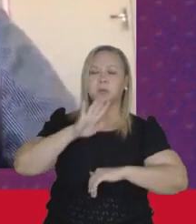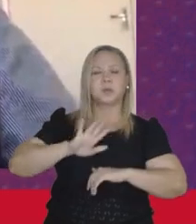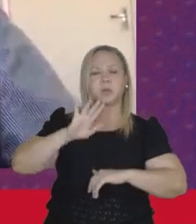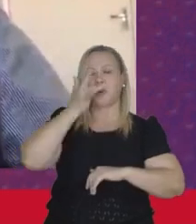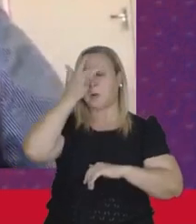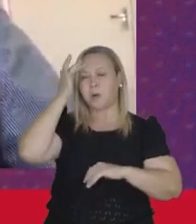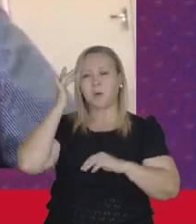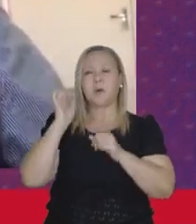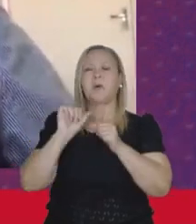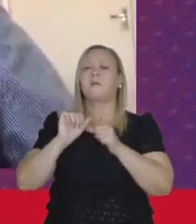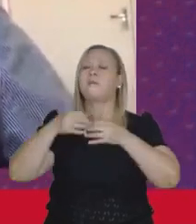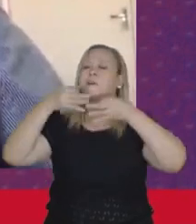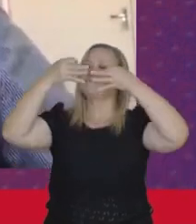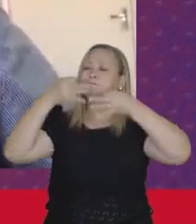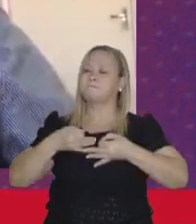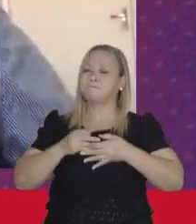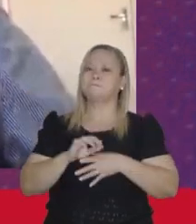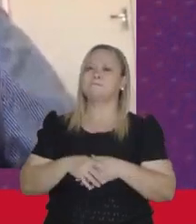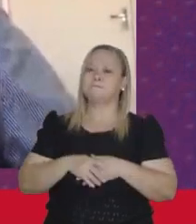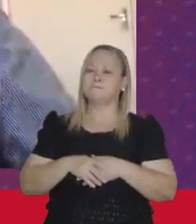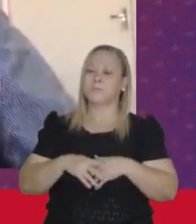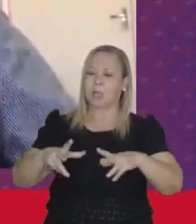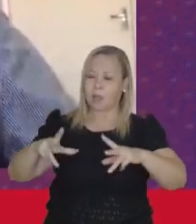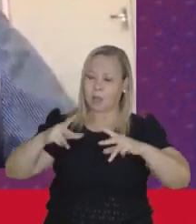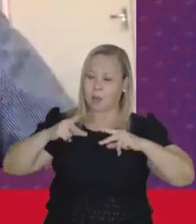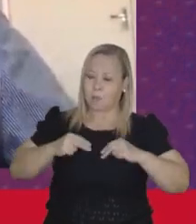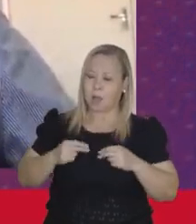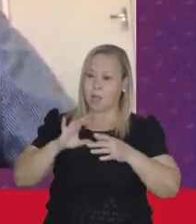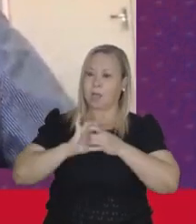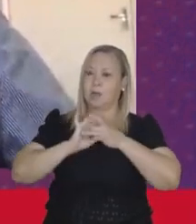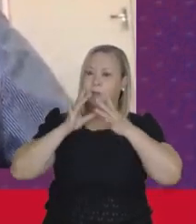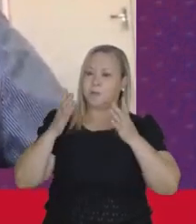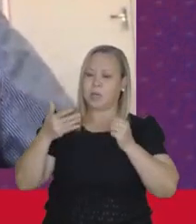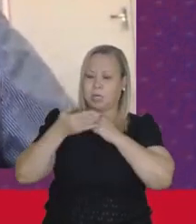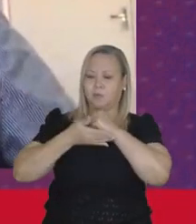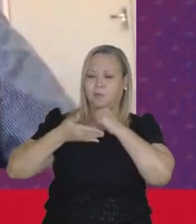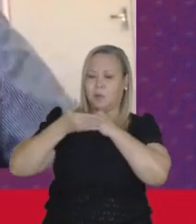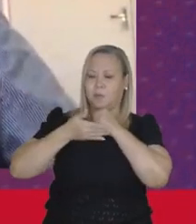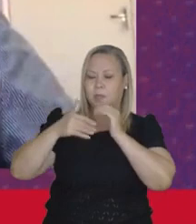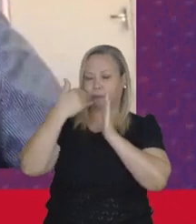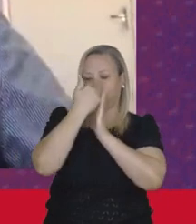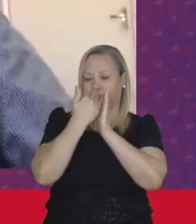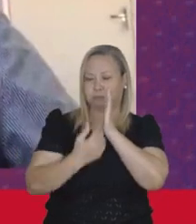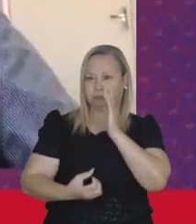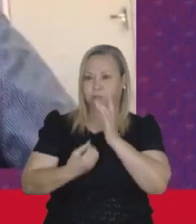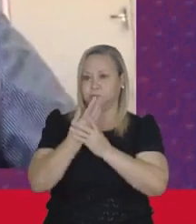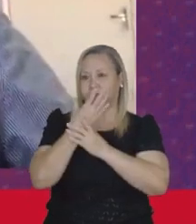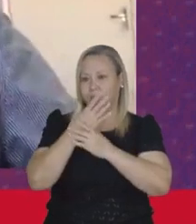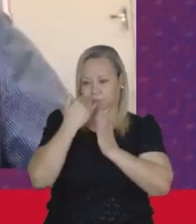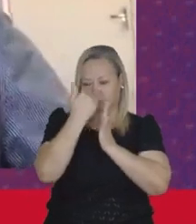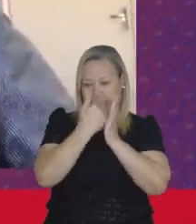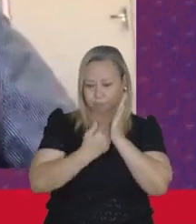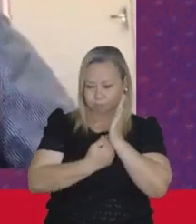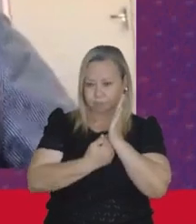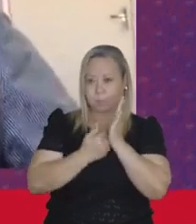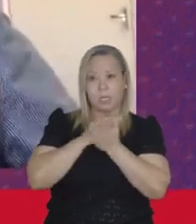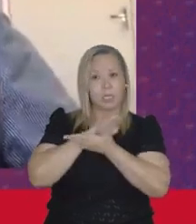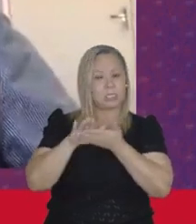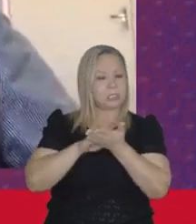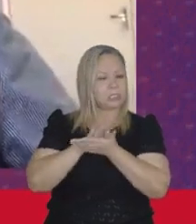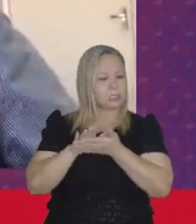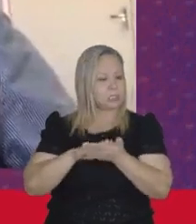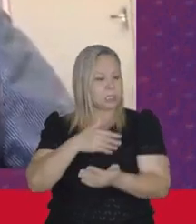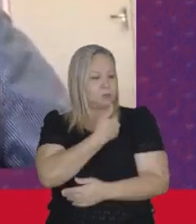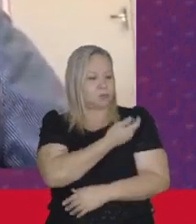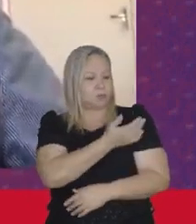pessoa faz jus aos direitos e liberdades fundamentais ali estabelecidos, sem